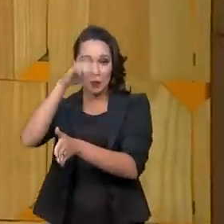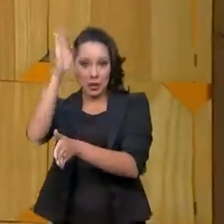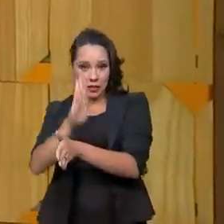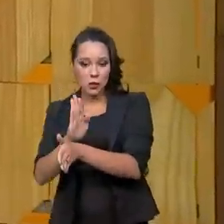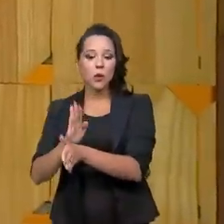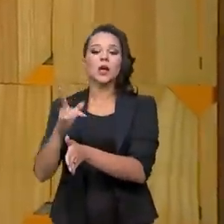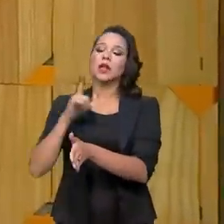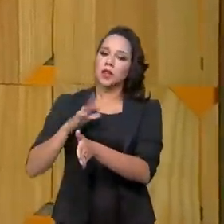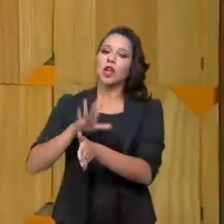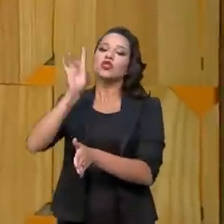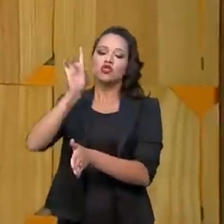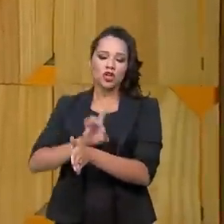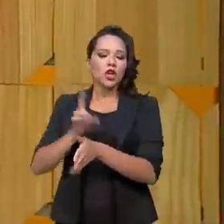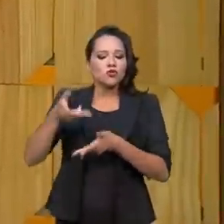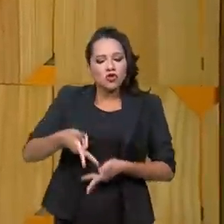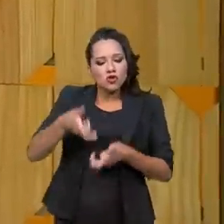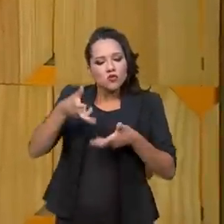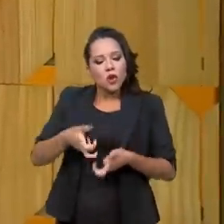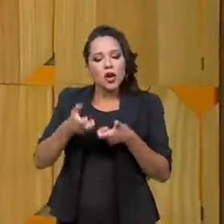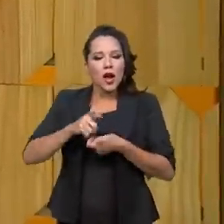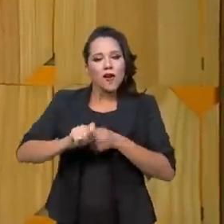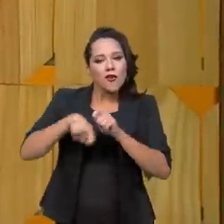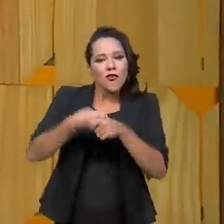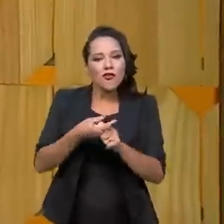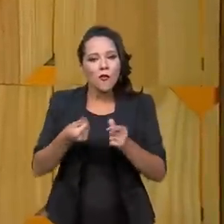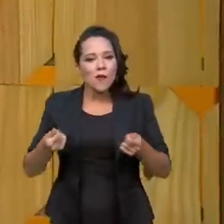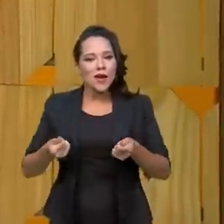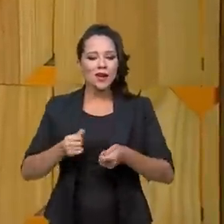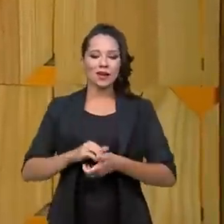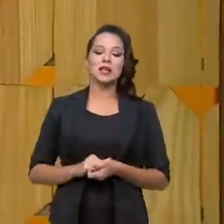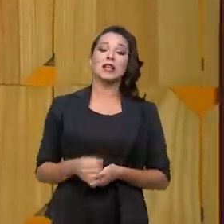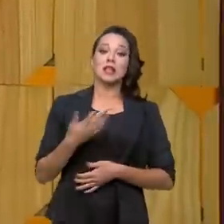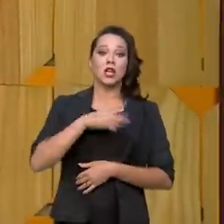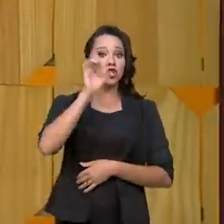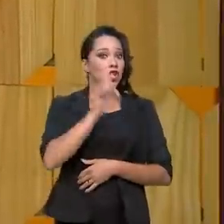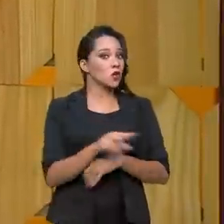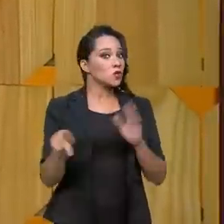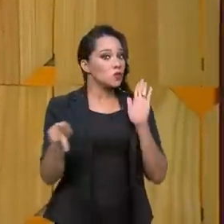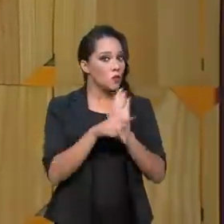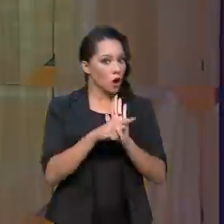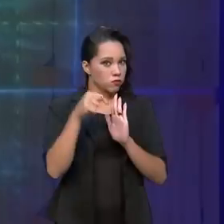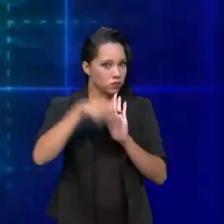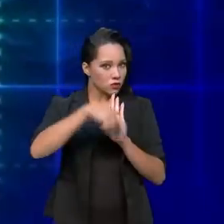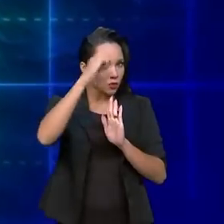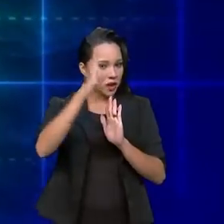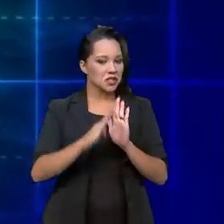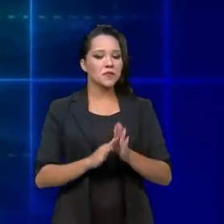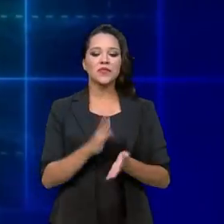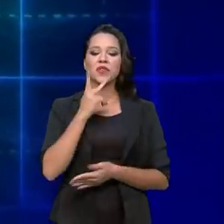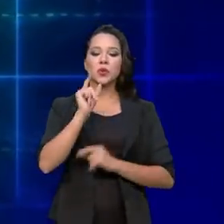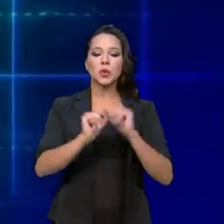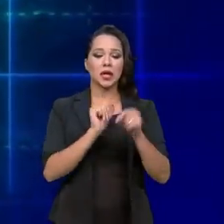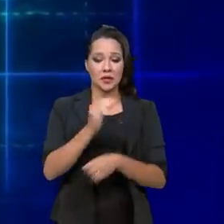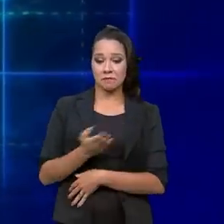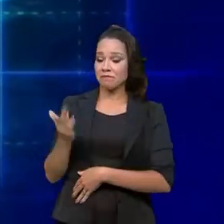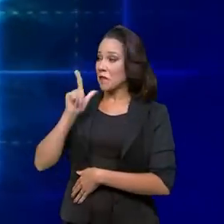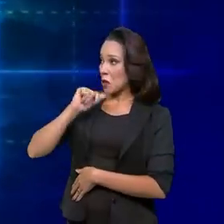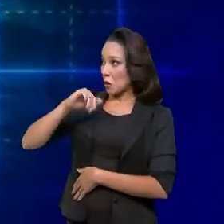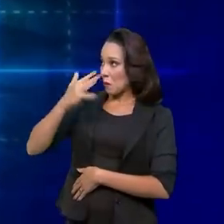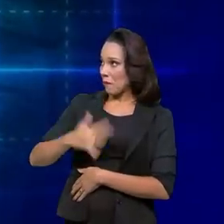tem o direito de explorar economicamente, tá? Direitos exclusivos. Isso nós estamos falando do